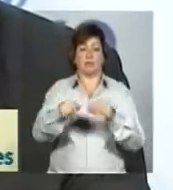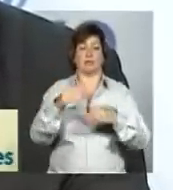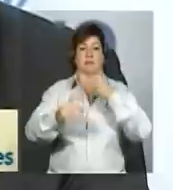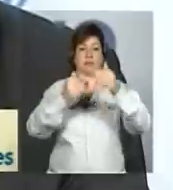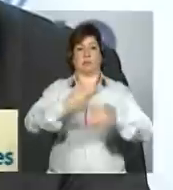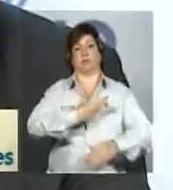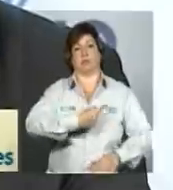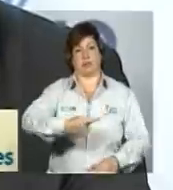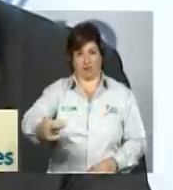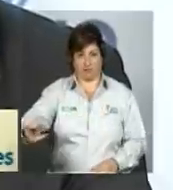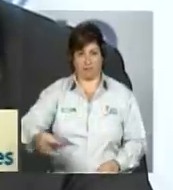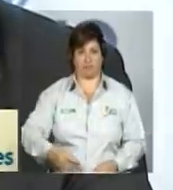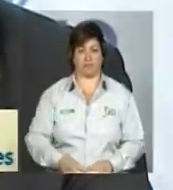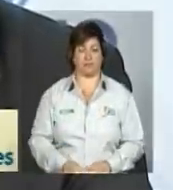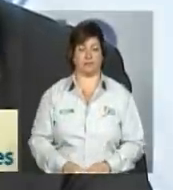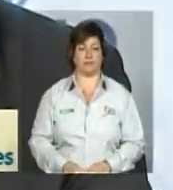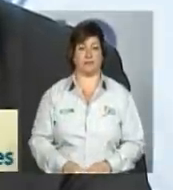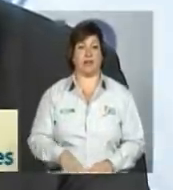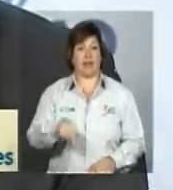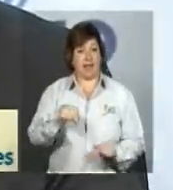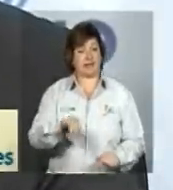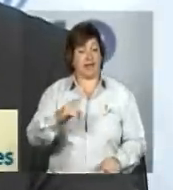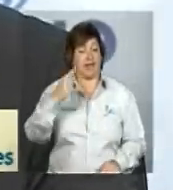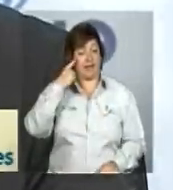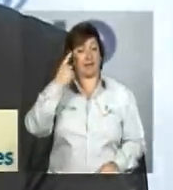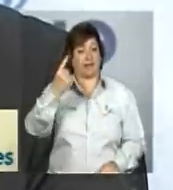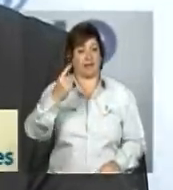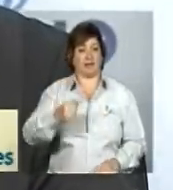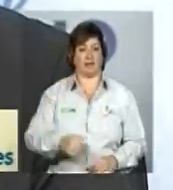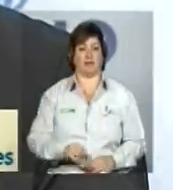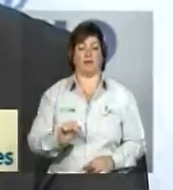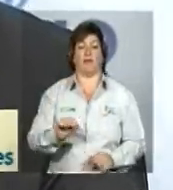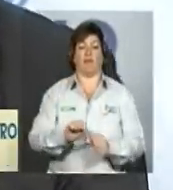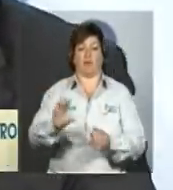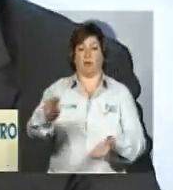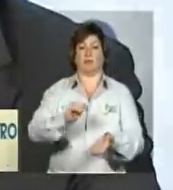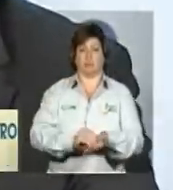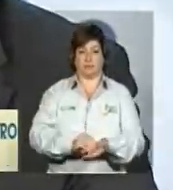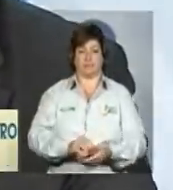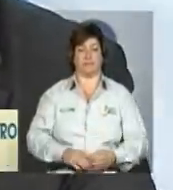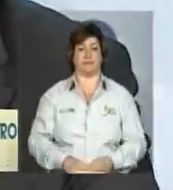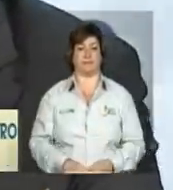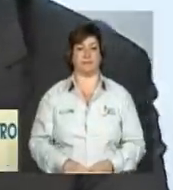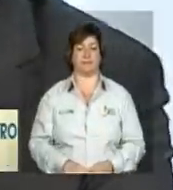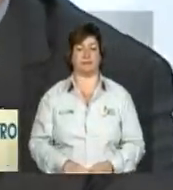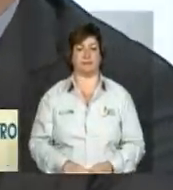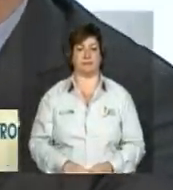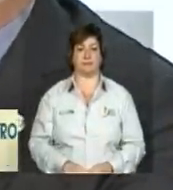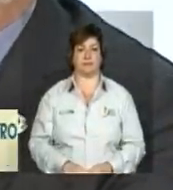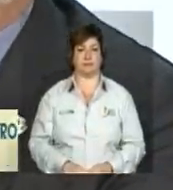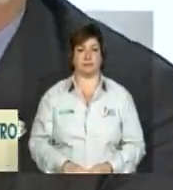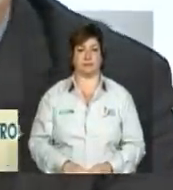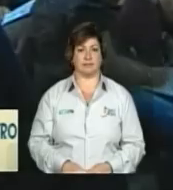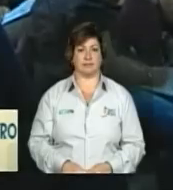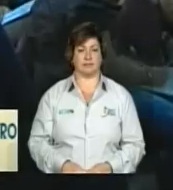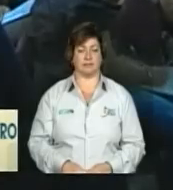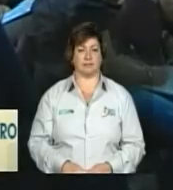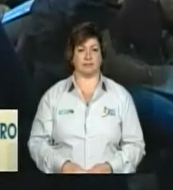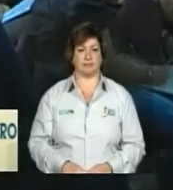desenvolvimento sustentável. Essa que é a ideia que foi recolhida. Sim.